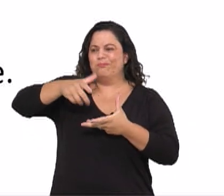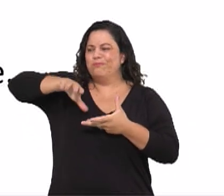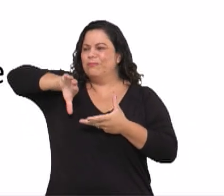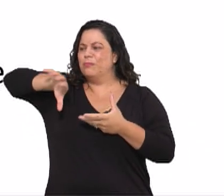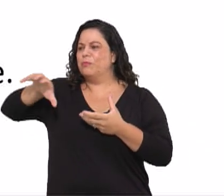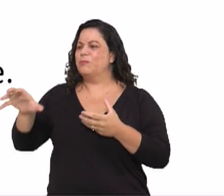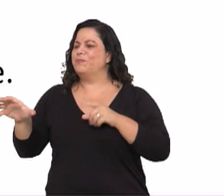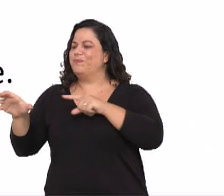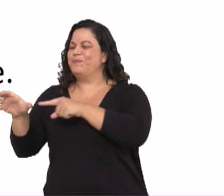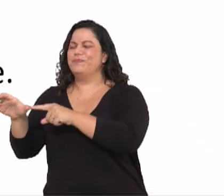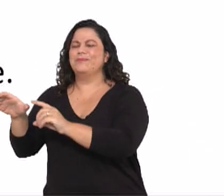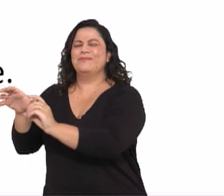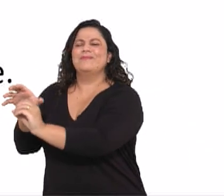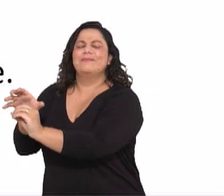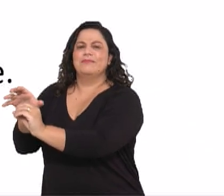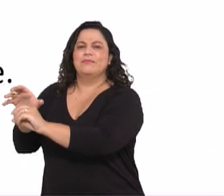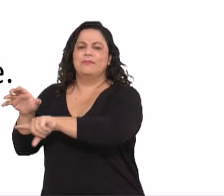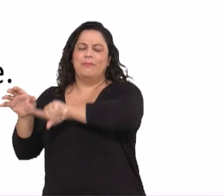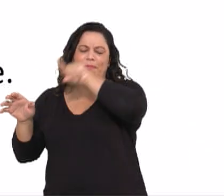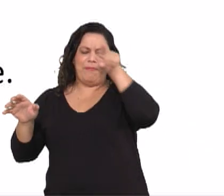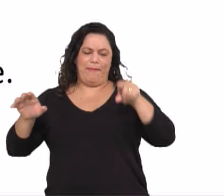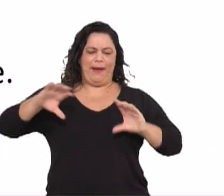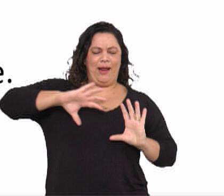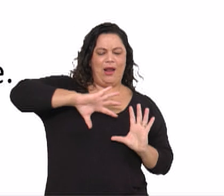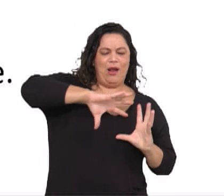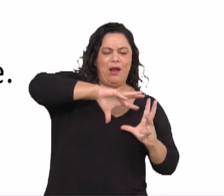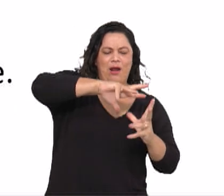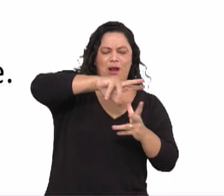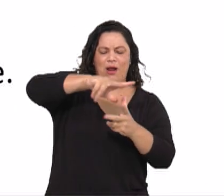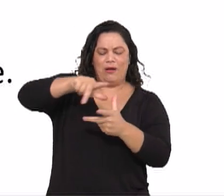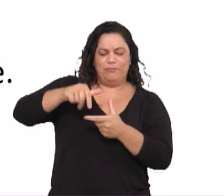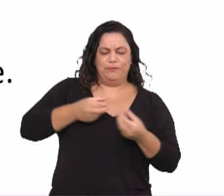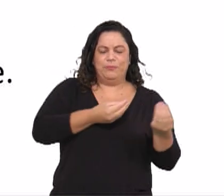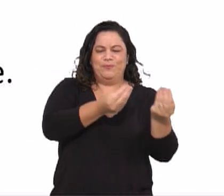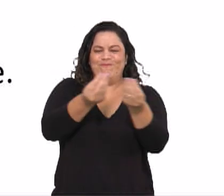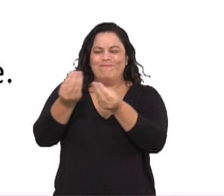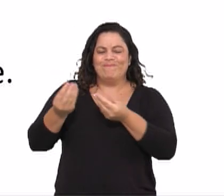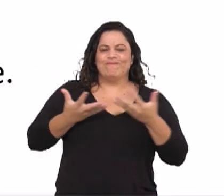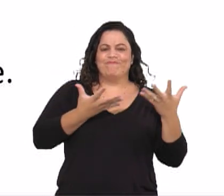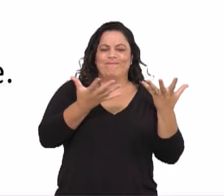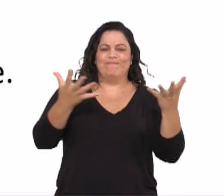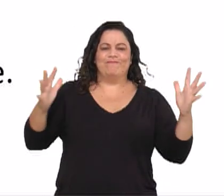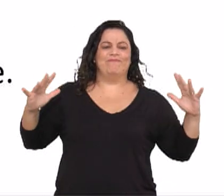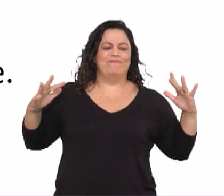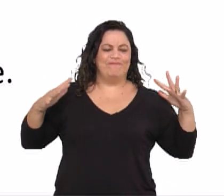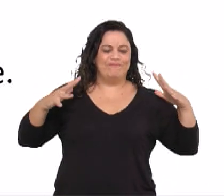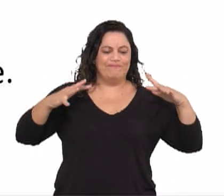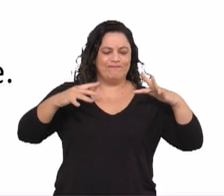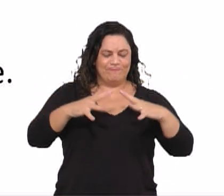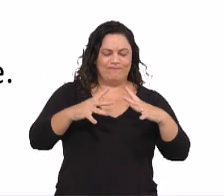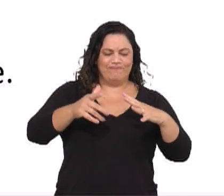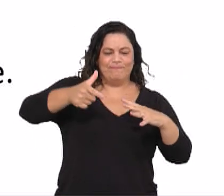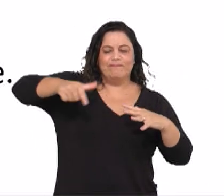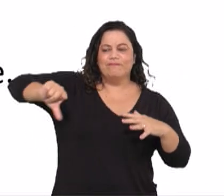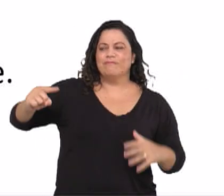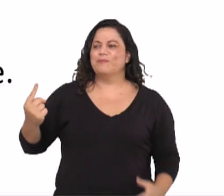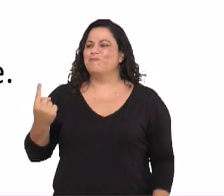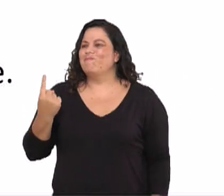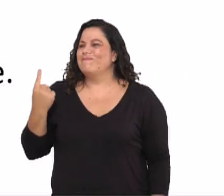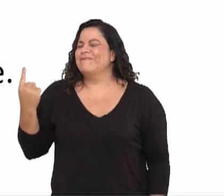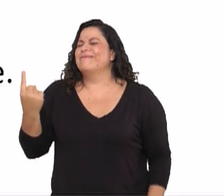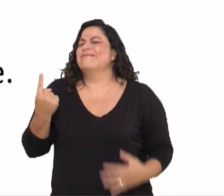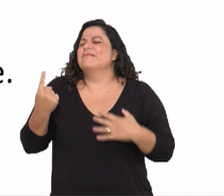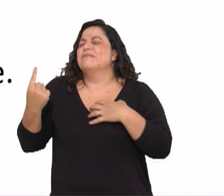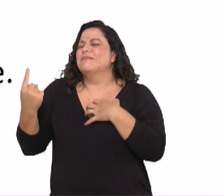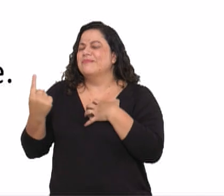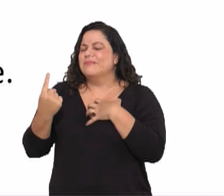parte de mim é multidão, outra parte, estranheza e solidão. Uma parte de